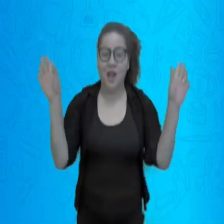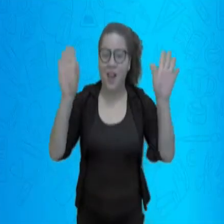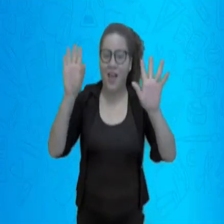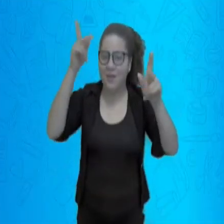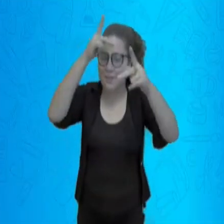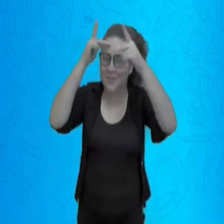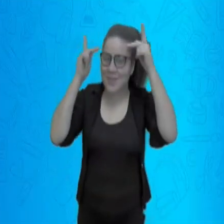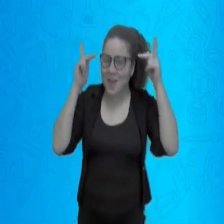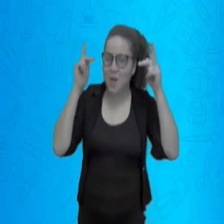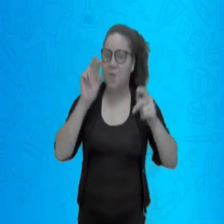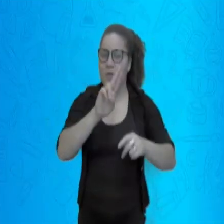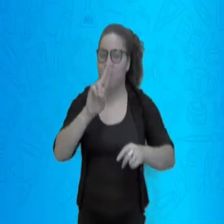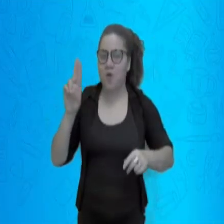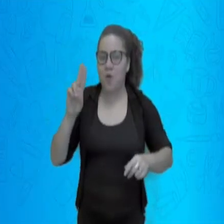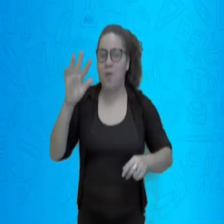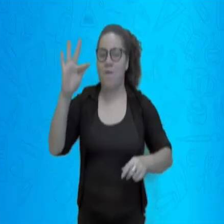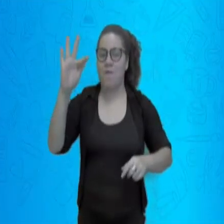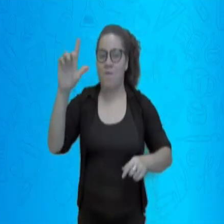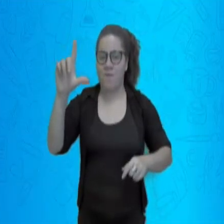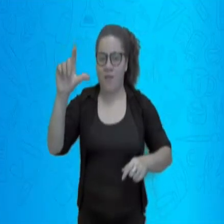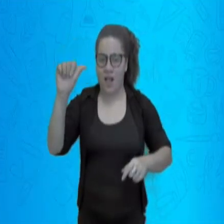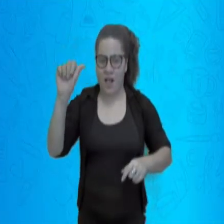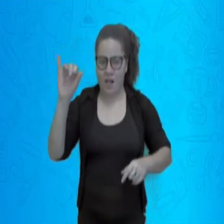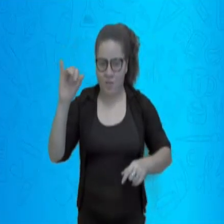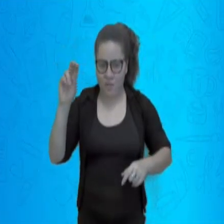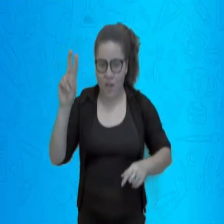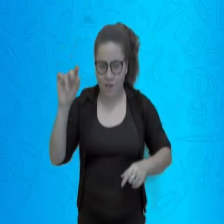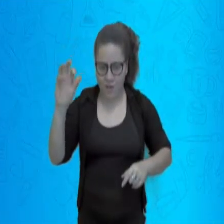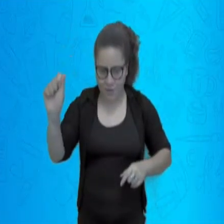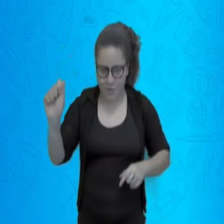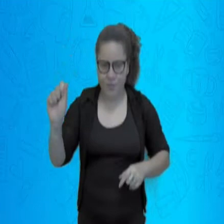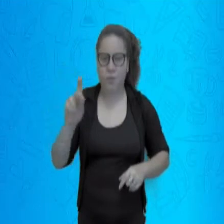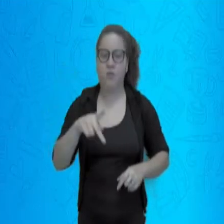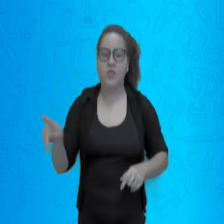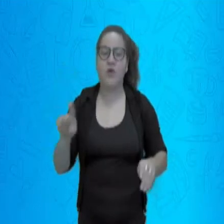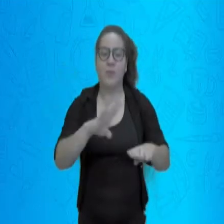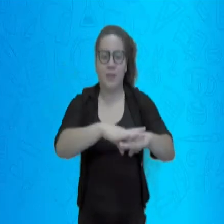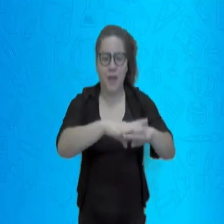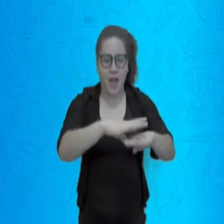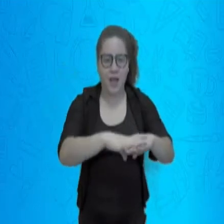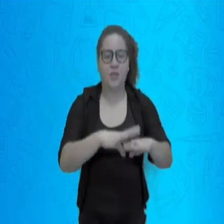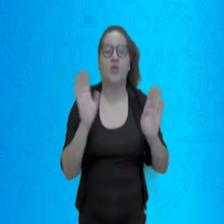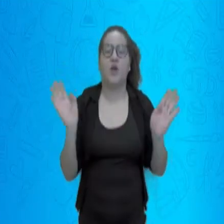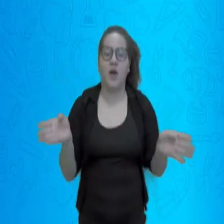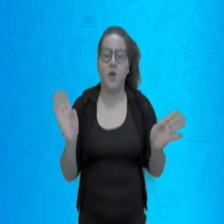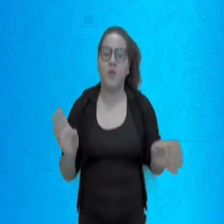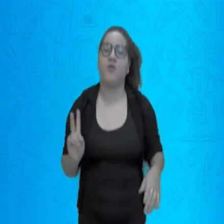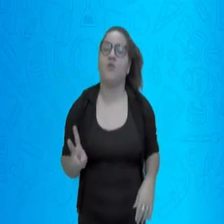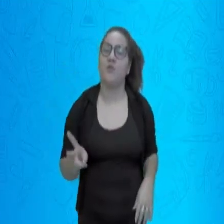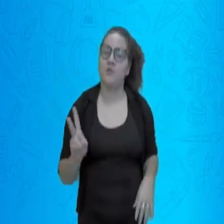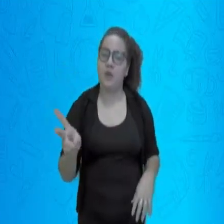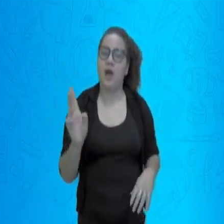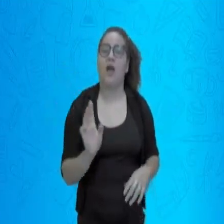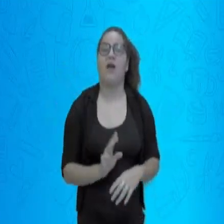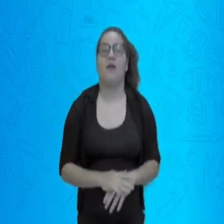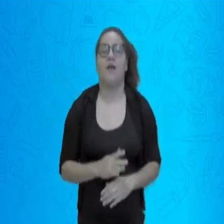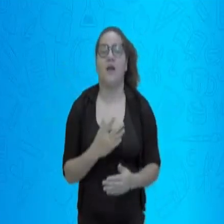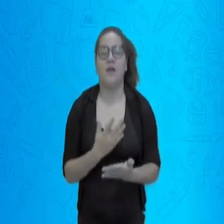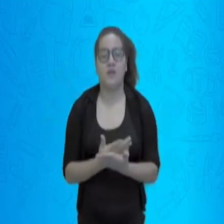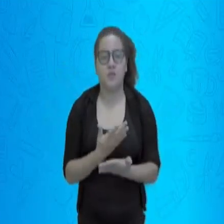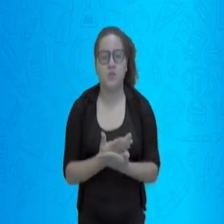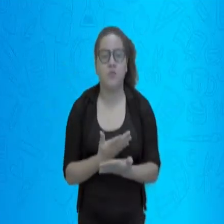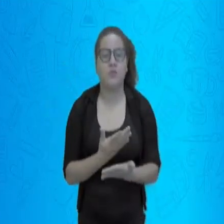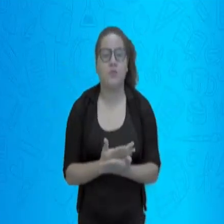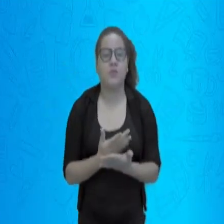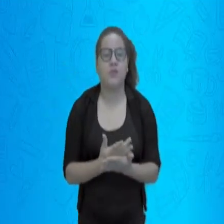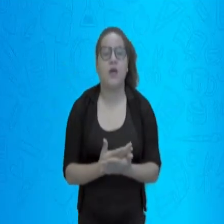Olá, pessoal! Meu nome é Flávia Nunes, sou professora de matemática e hoje nós vamos continuar a